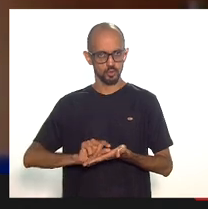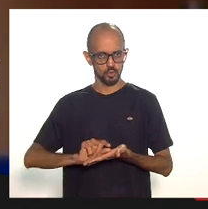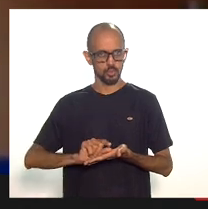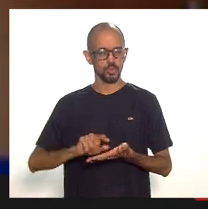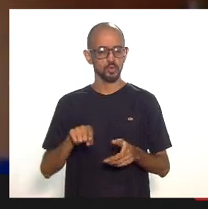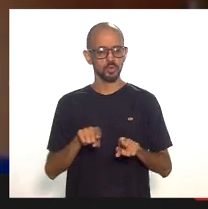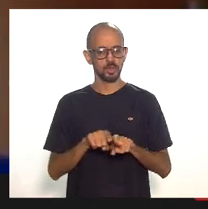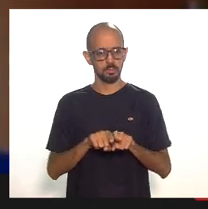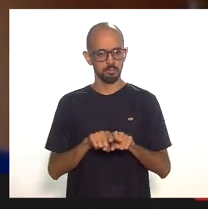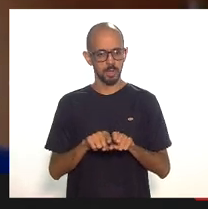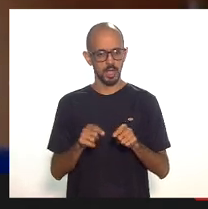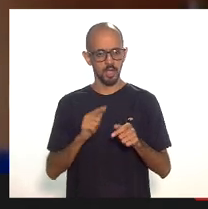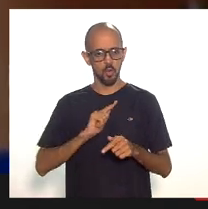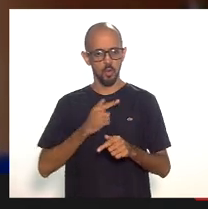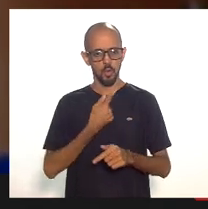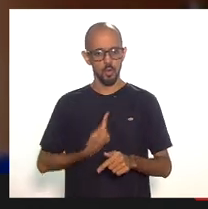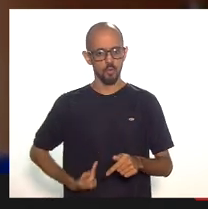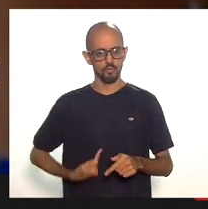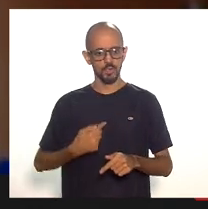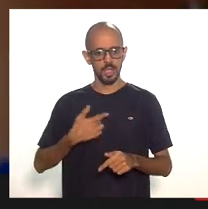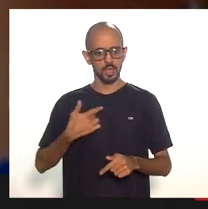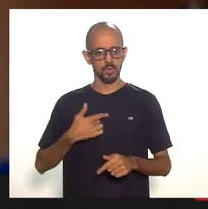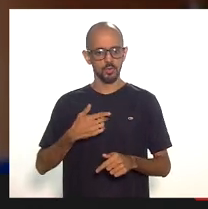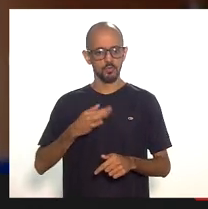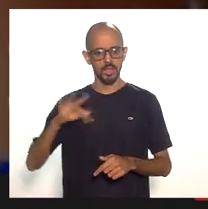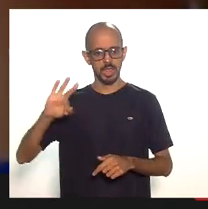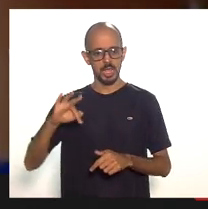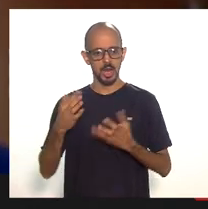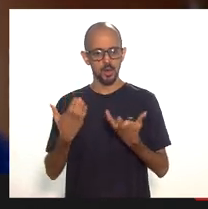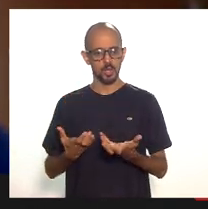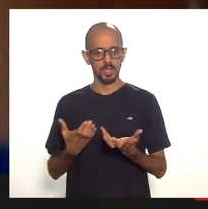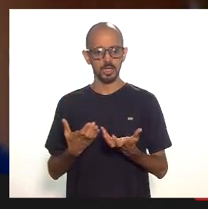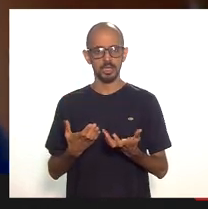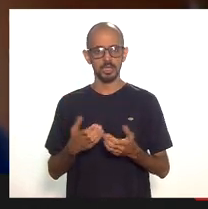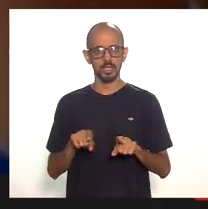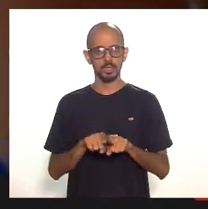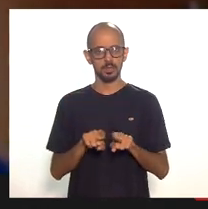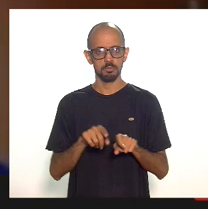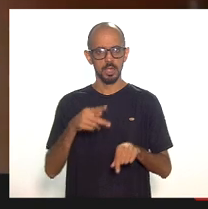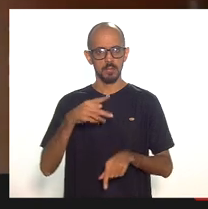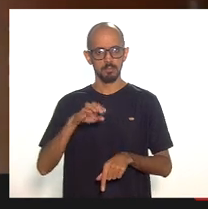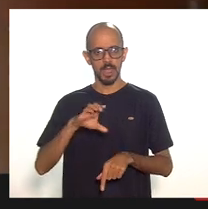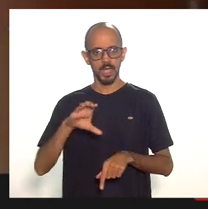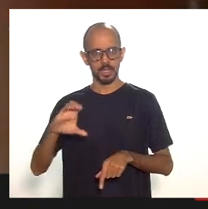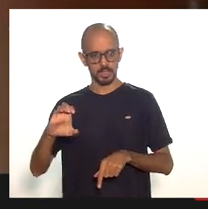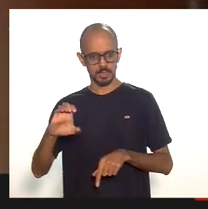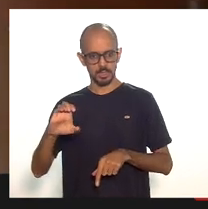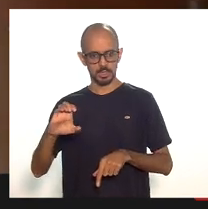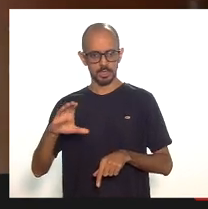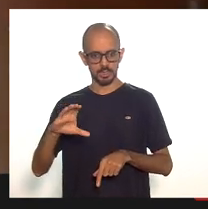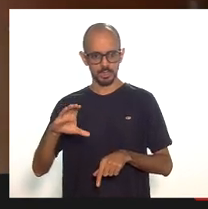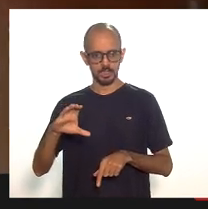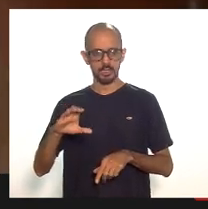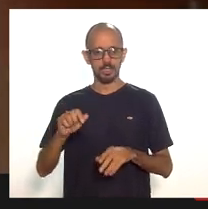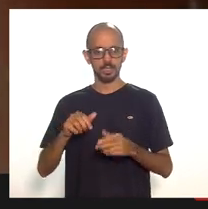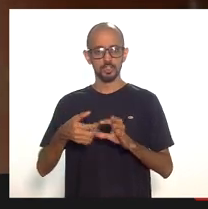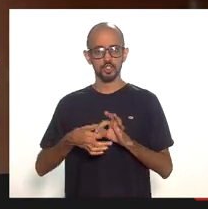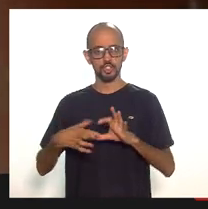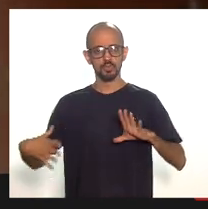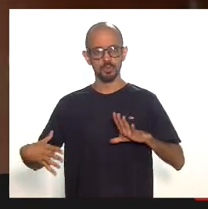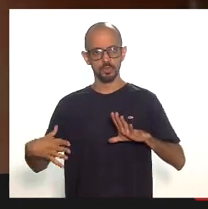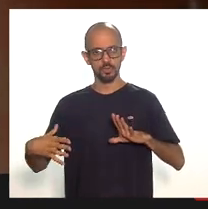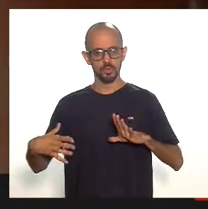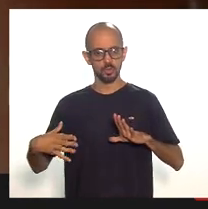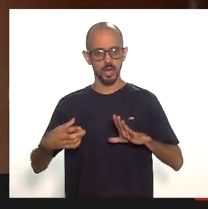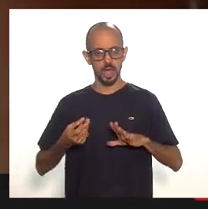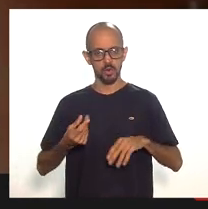próprio governo federal queria, no contexto da PEC emergencial, deputada Marta Rocha, desvincular as receitas constitucionais da educação e da saúde, sem falar o que